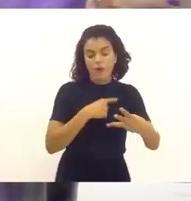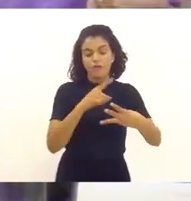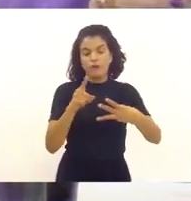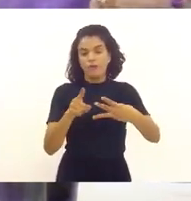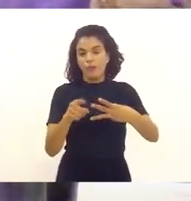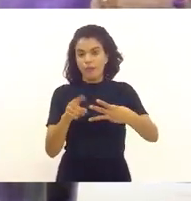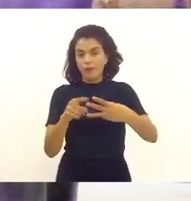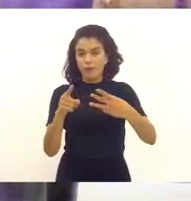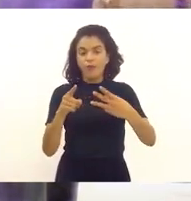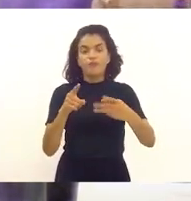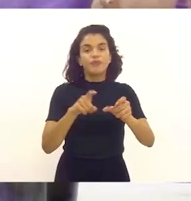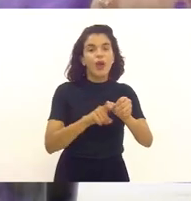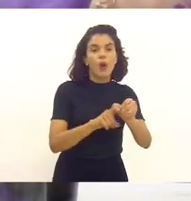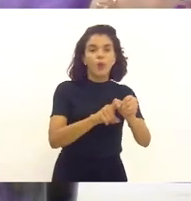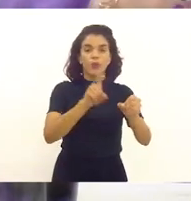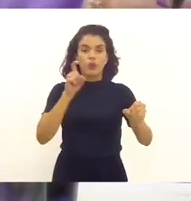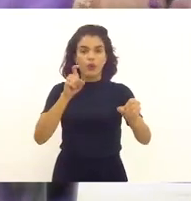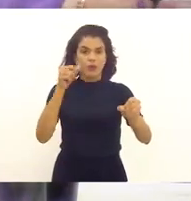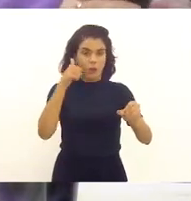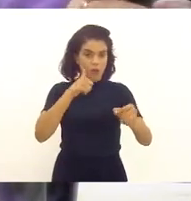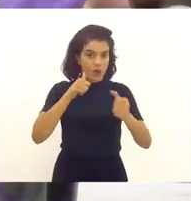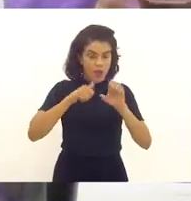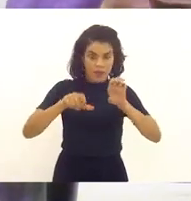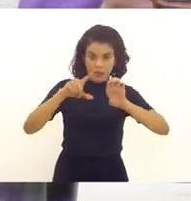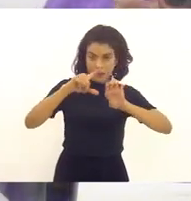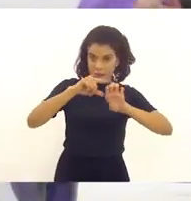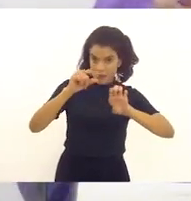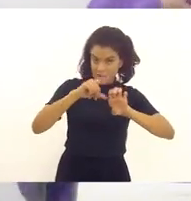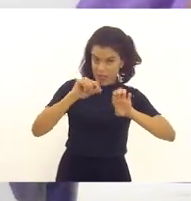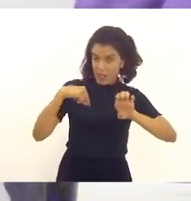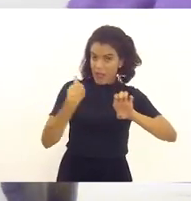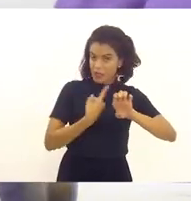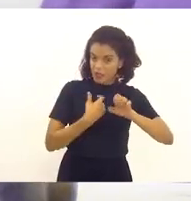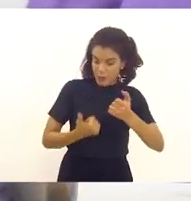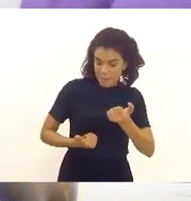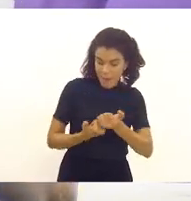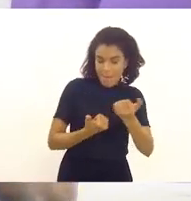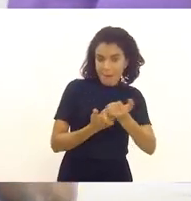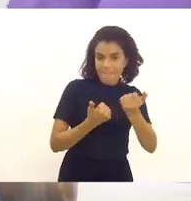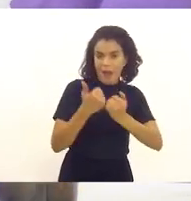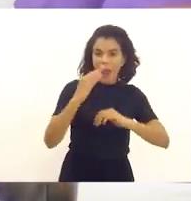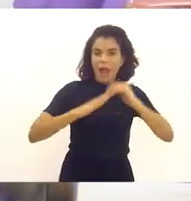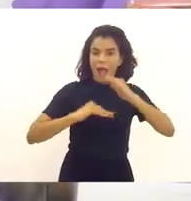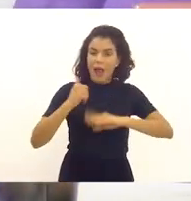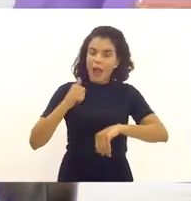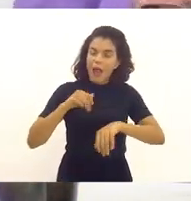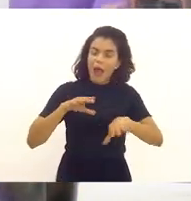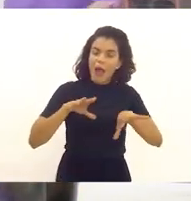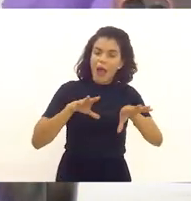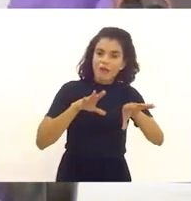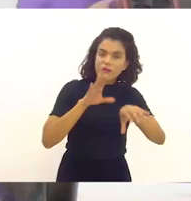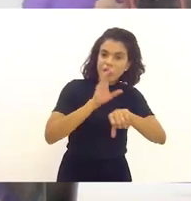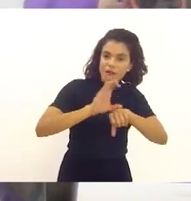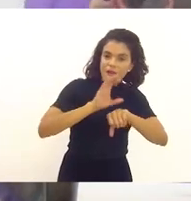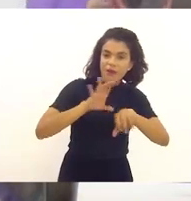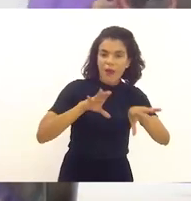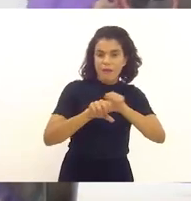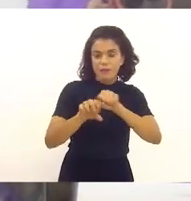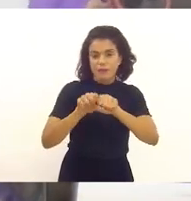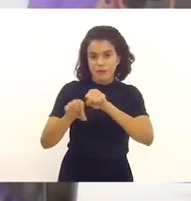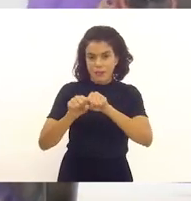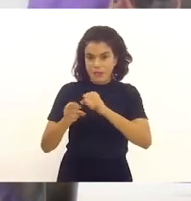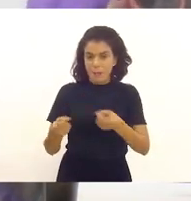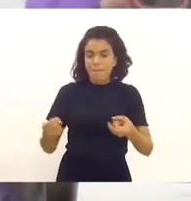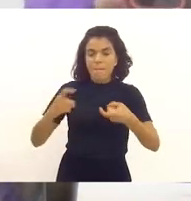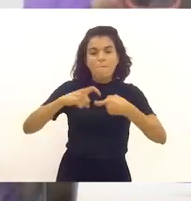a autonomia da mulher e empreendedorismo que hoje a gente fomenta a prática de capacitações através de